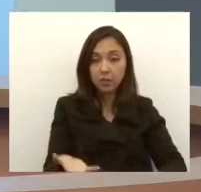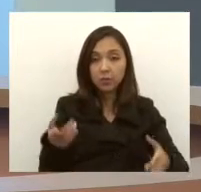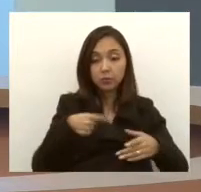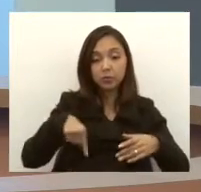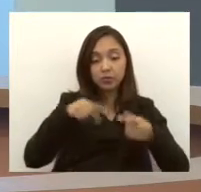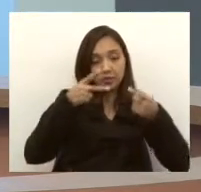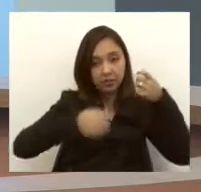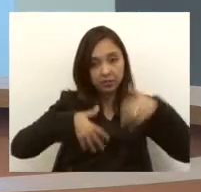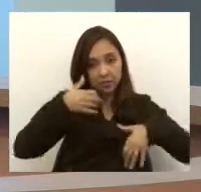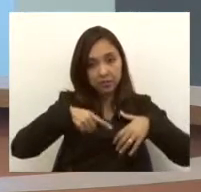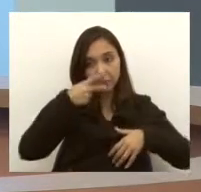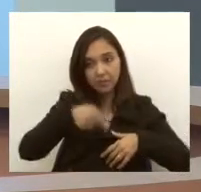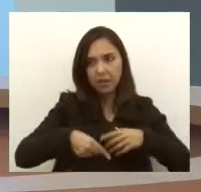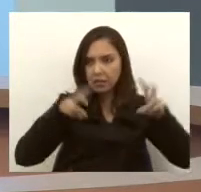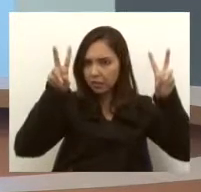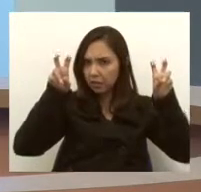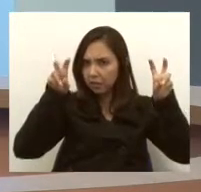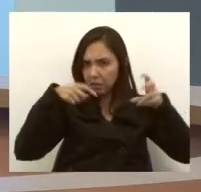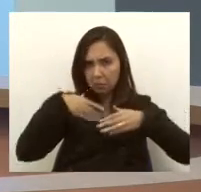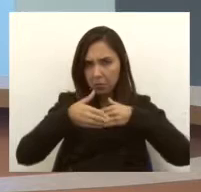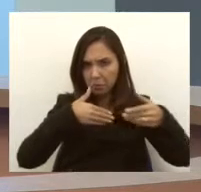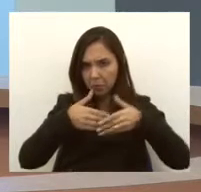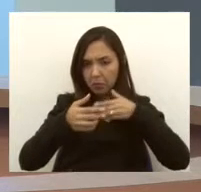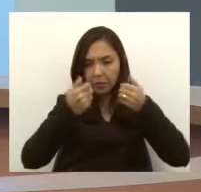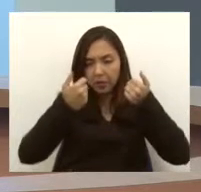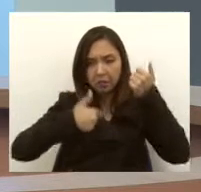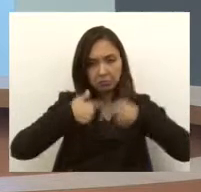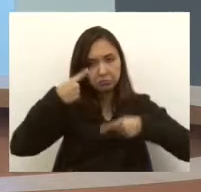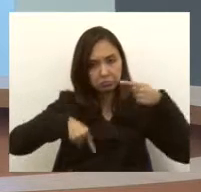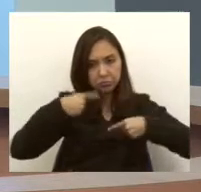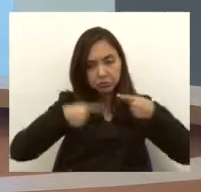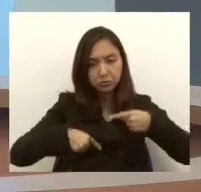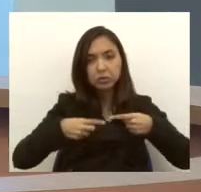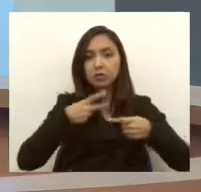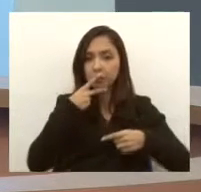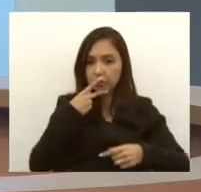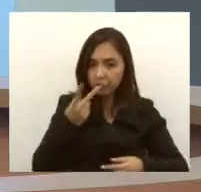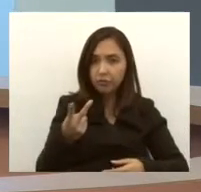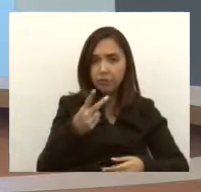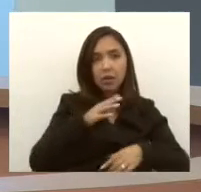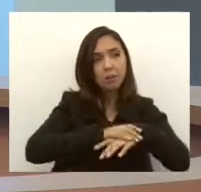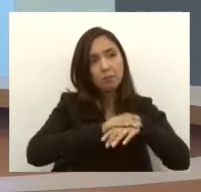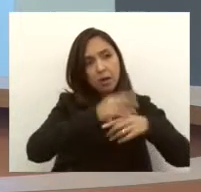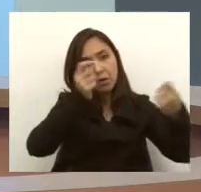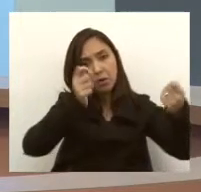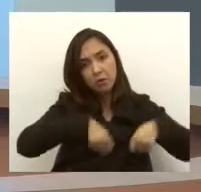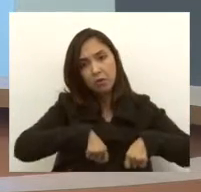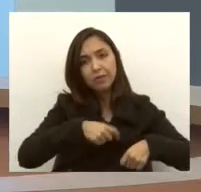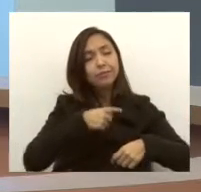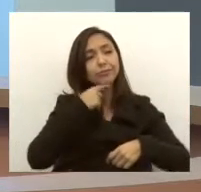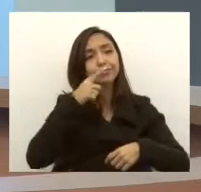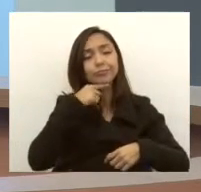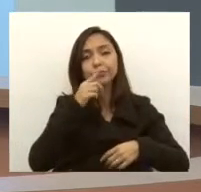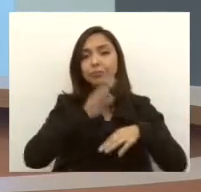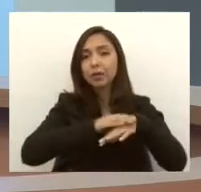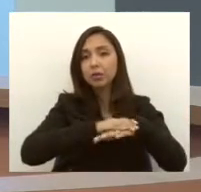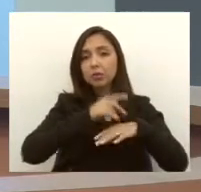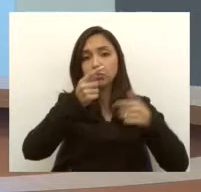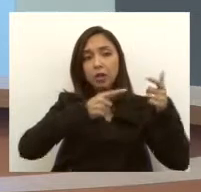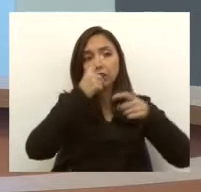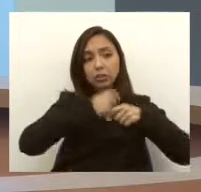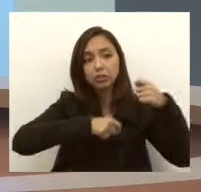aqui, e qualquer tema que for ser discutido aqui, vamos falar da incompetência administrativa da cidade. Qualquer